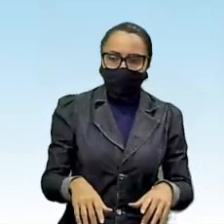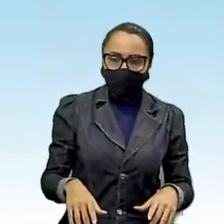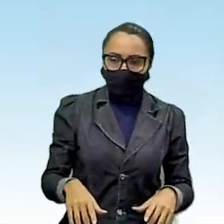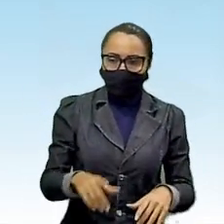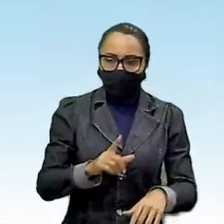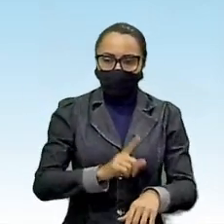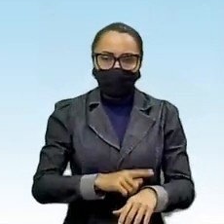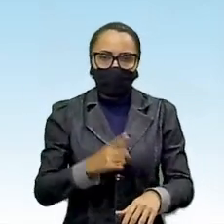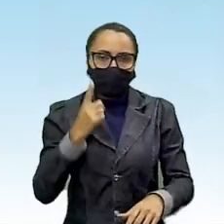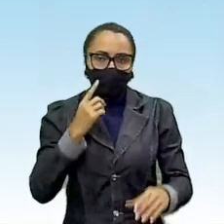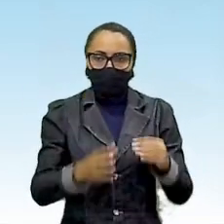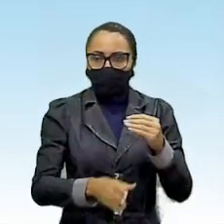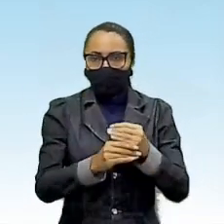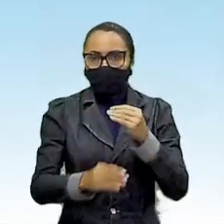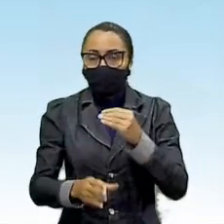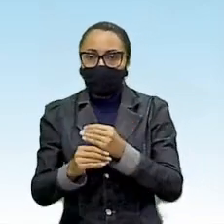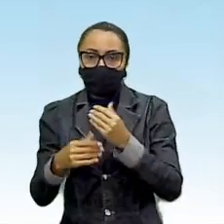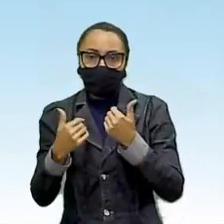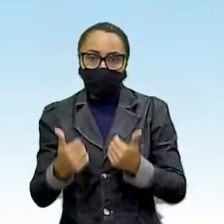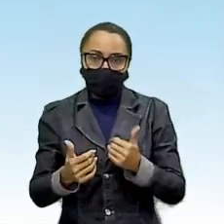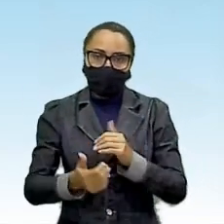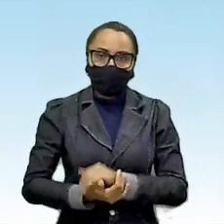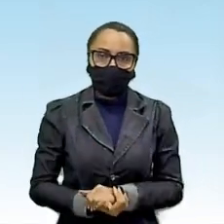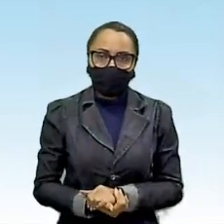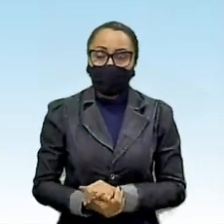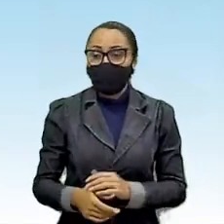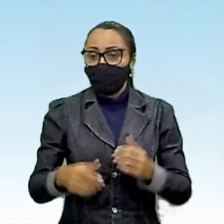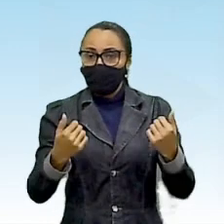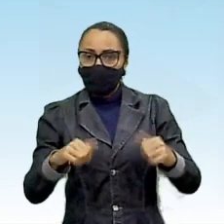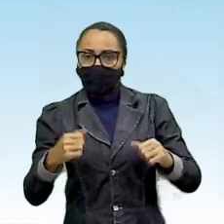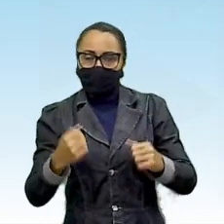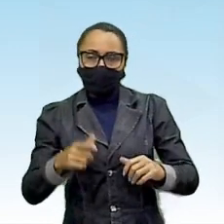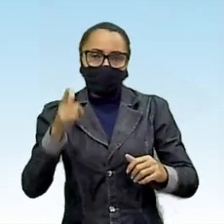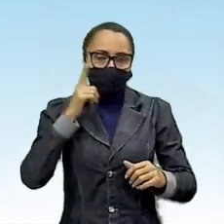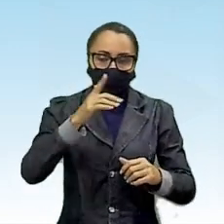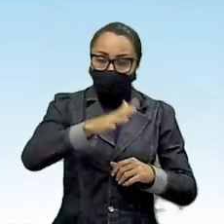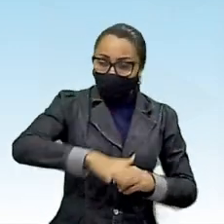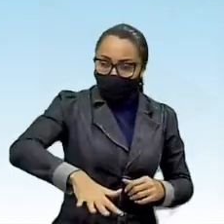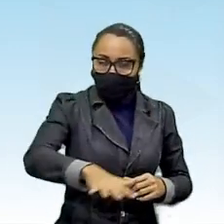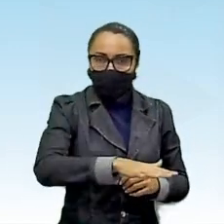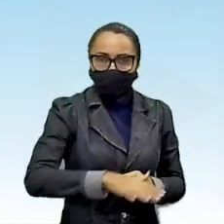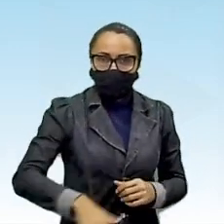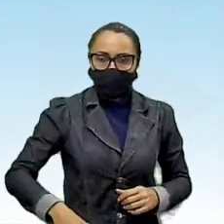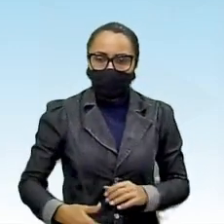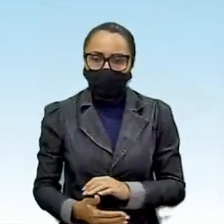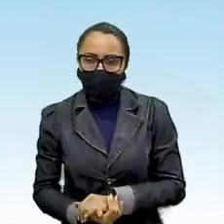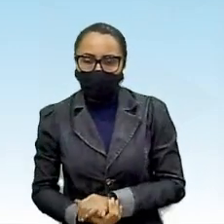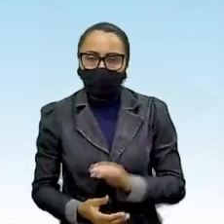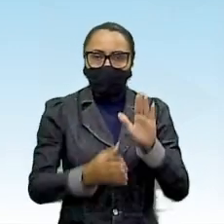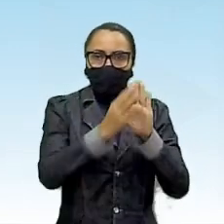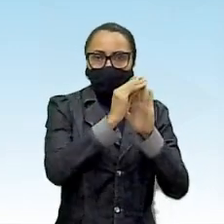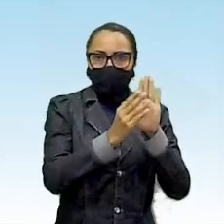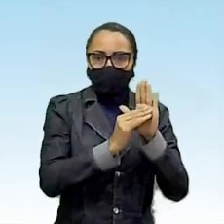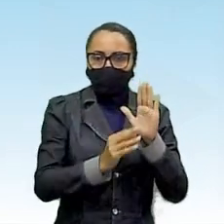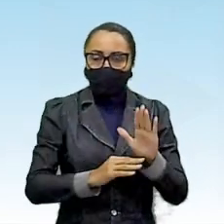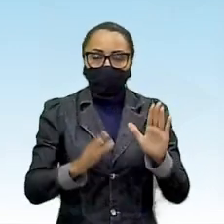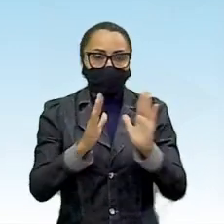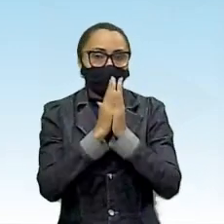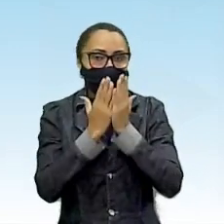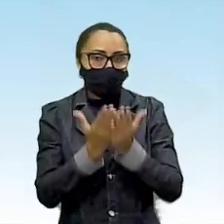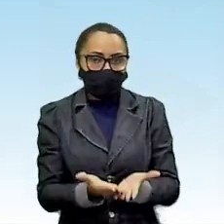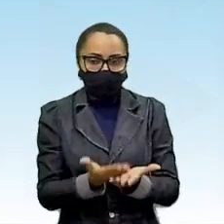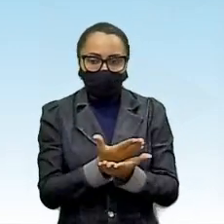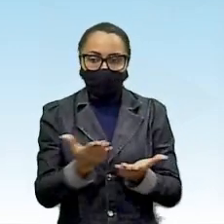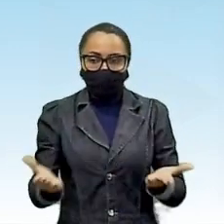ser implementado, que é PCMAT, então a gente precisa ganhar esse espaço. Outra dica que eu deixo, né, é um livro que